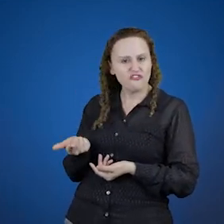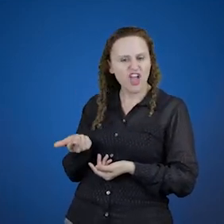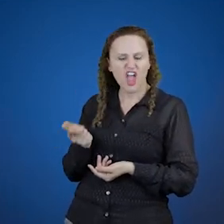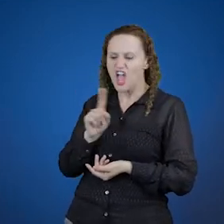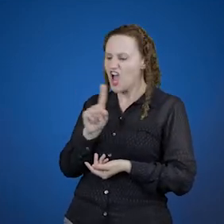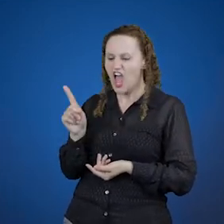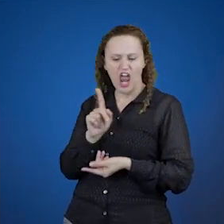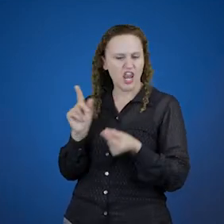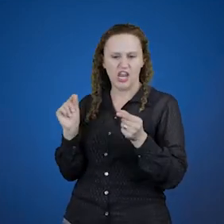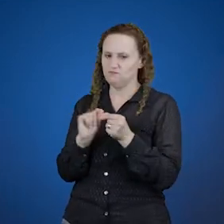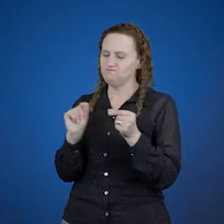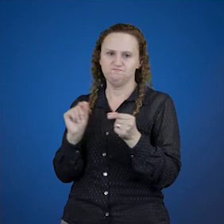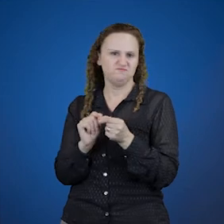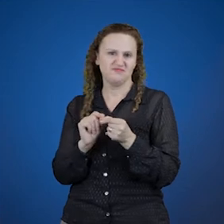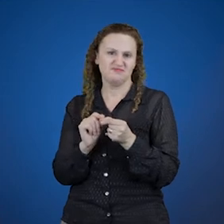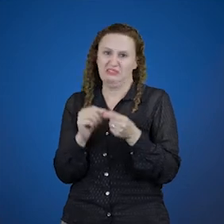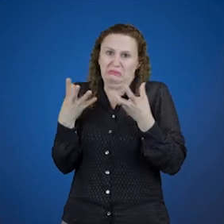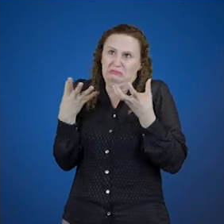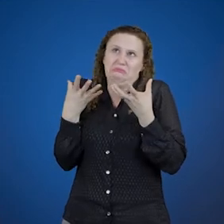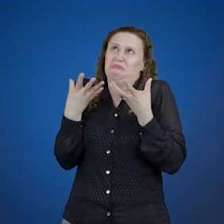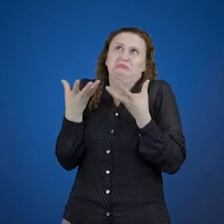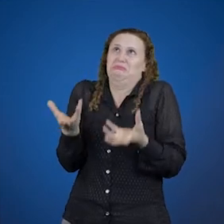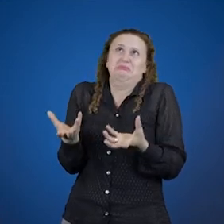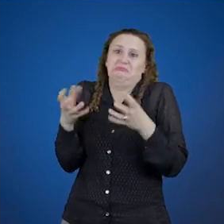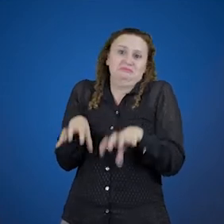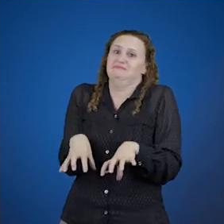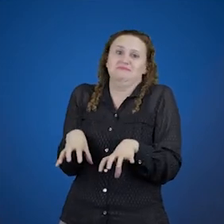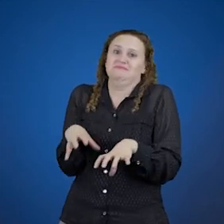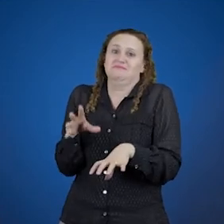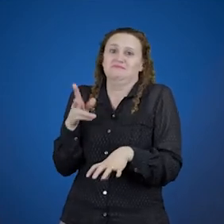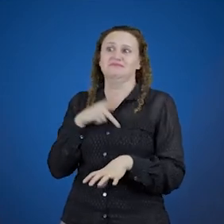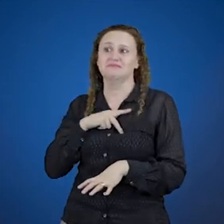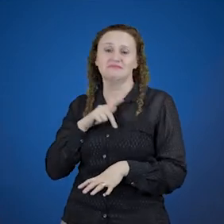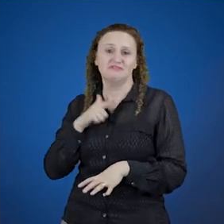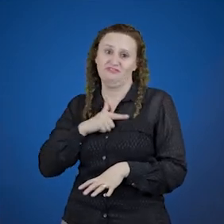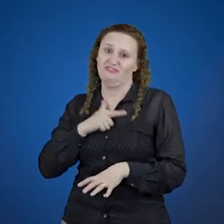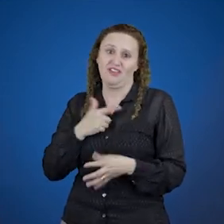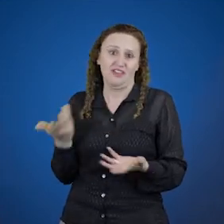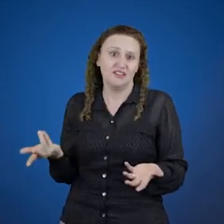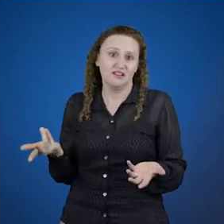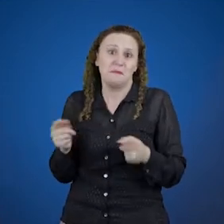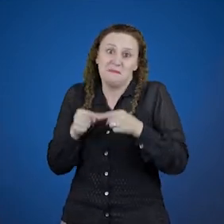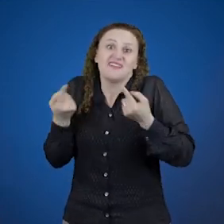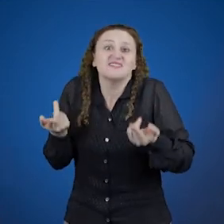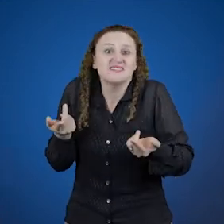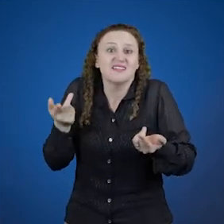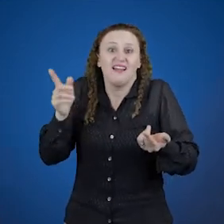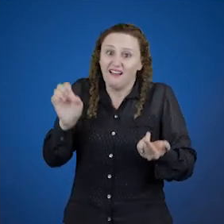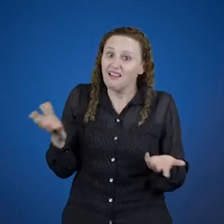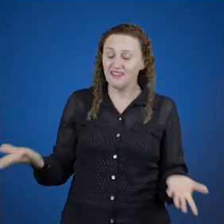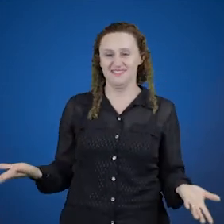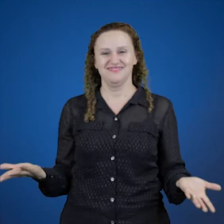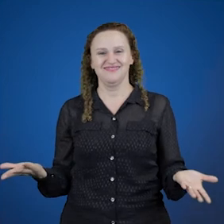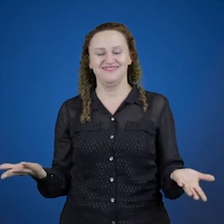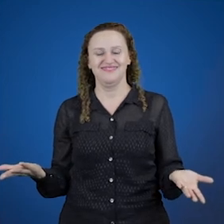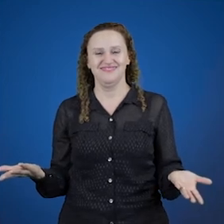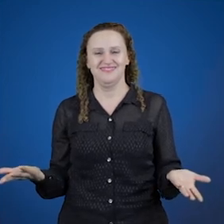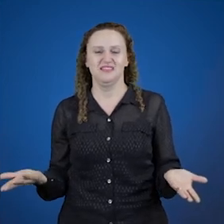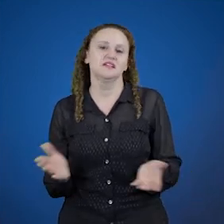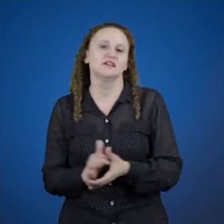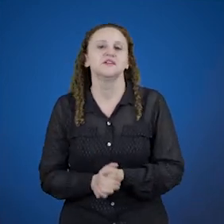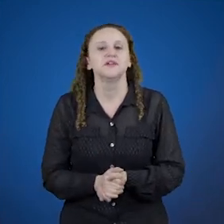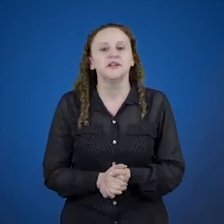ela não pratica ação de ser feita tanto aquela nem gostaria de ser feio ela gostaria de ser bonita mas não é são chamados de verbos de